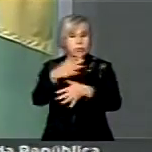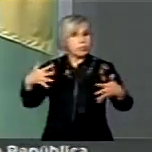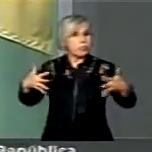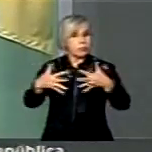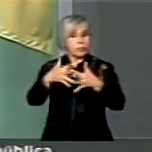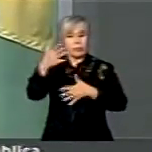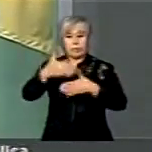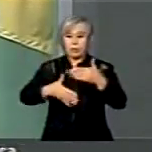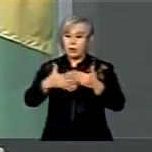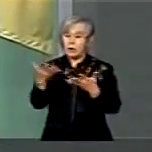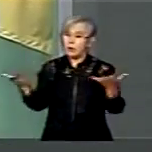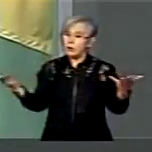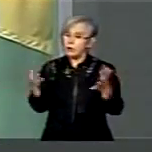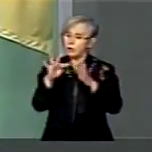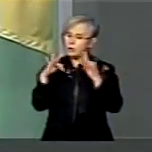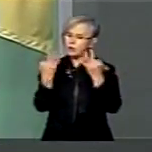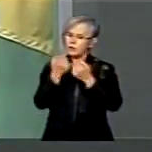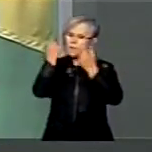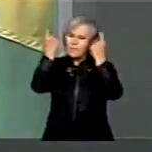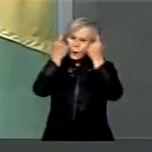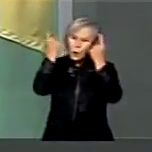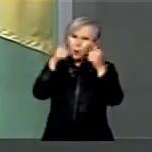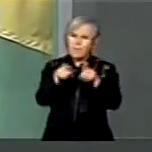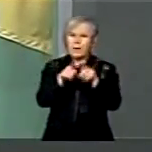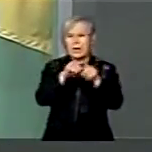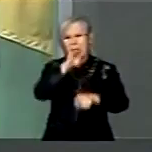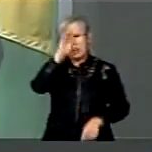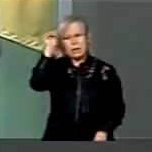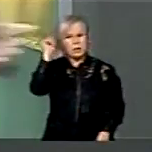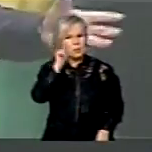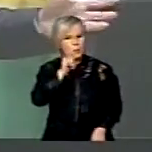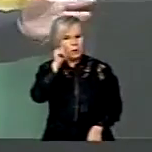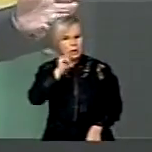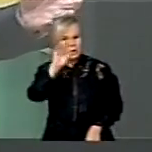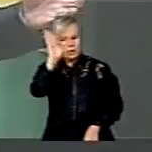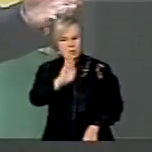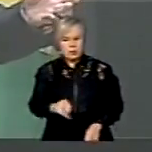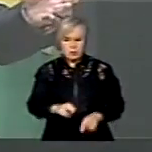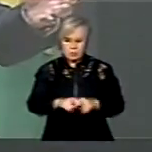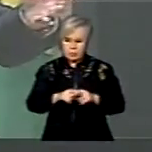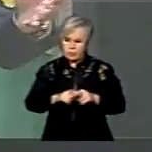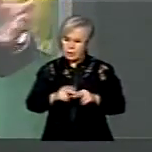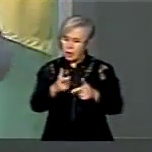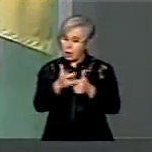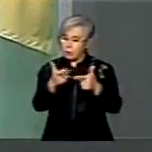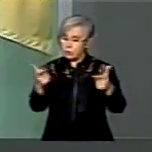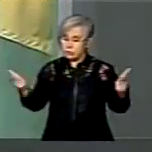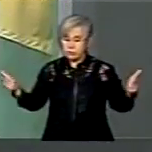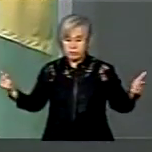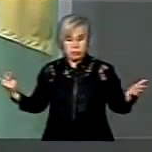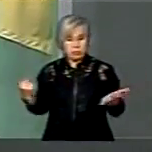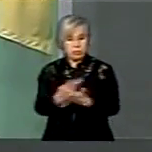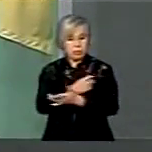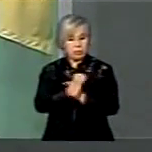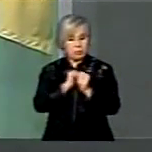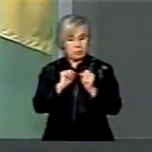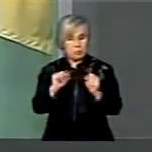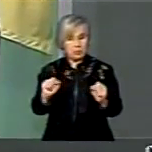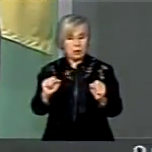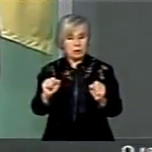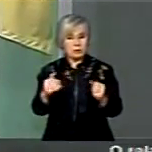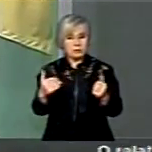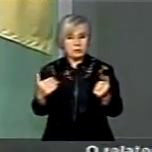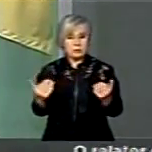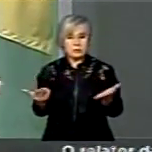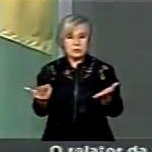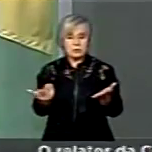estão preocupadas, e principalmente as mulheres brasileiras, diante de uma verdadeira calamidade de um ensinamento que foi feito